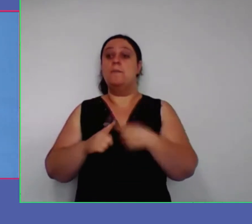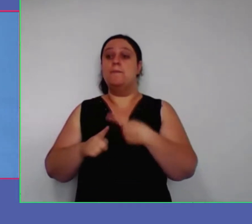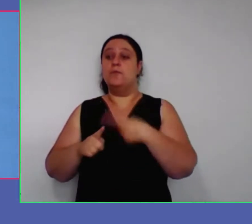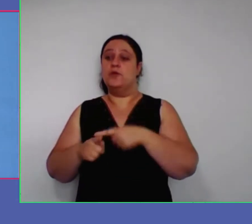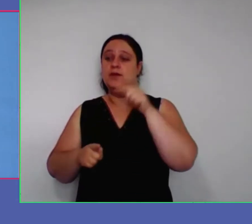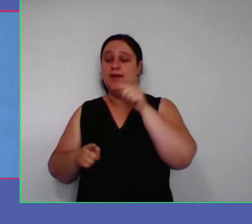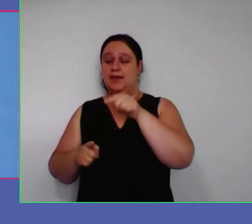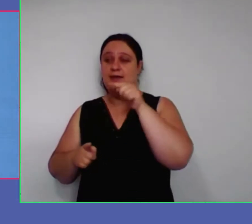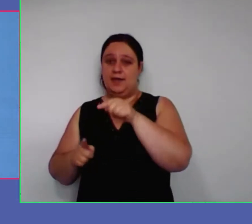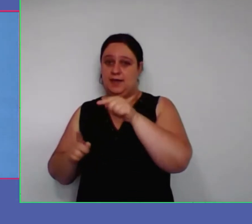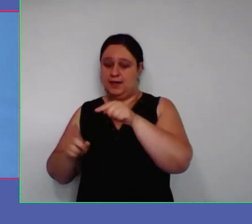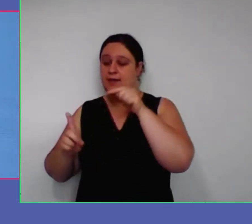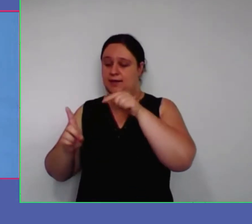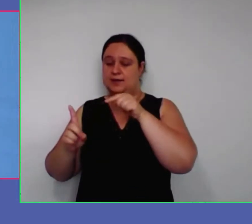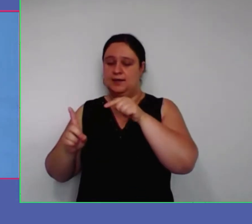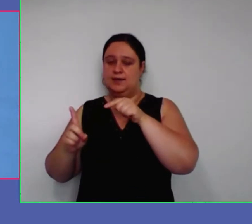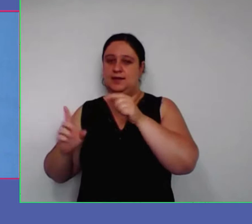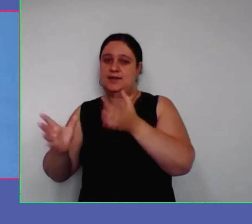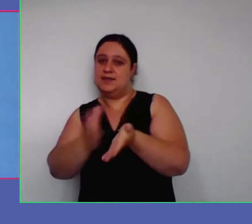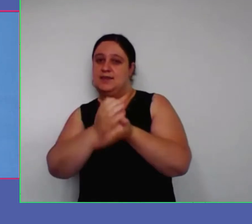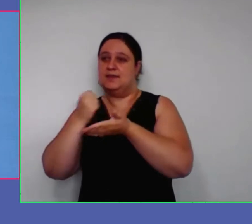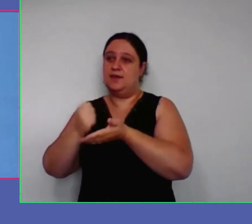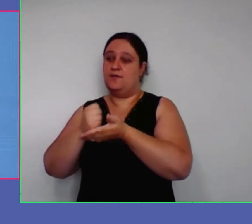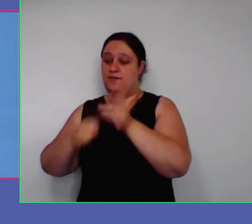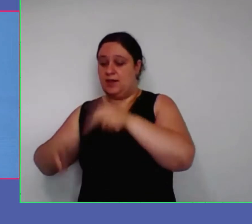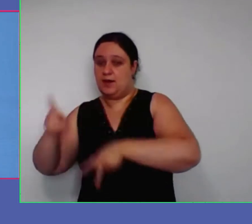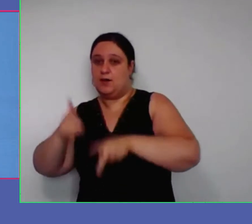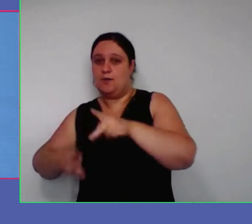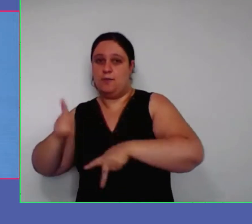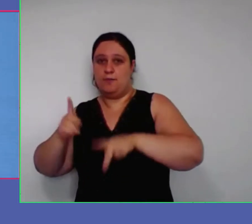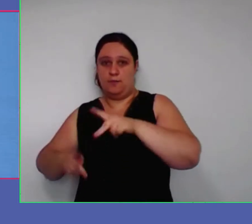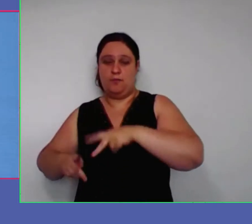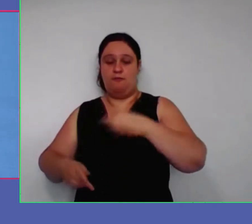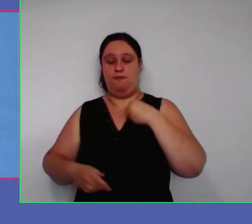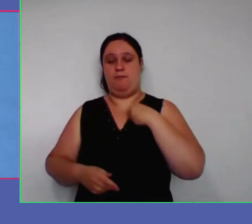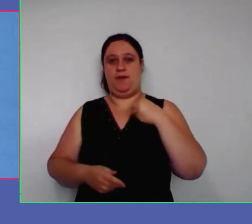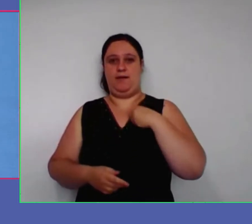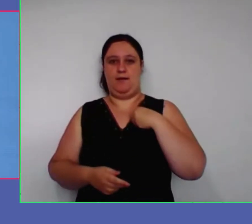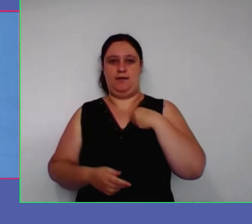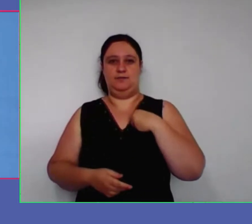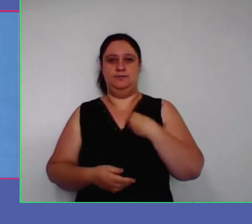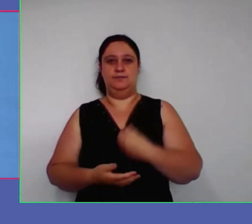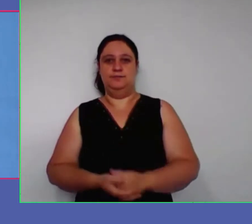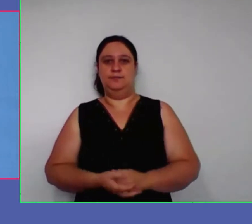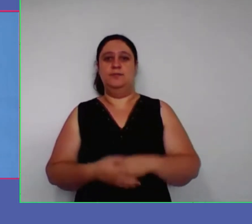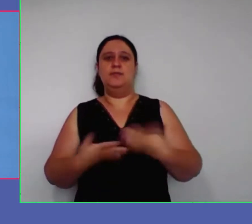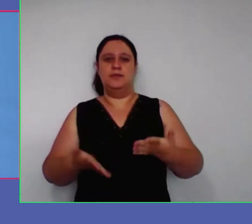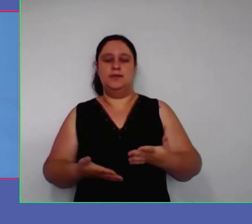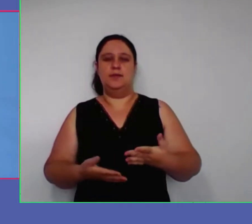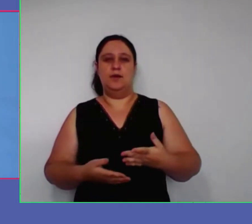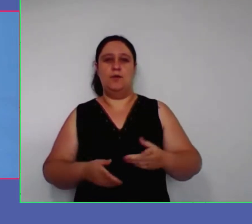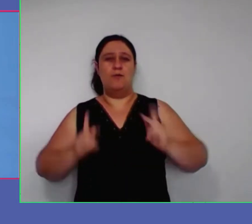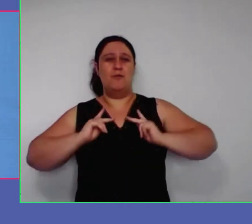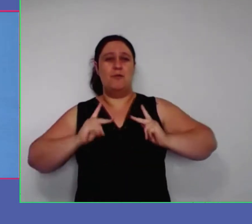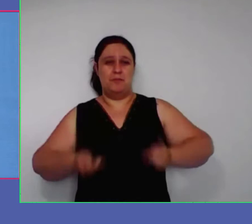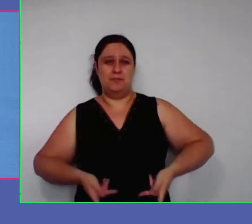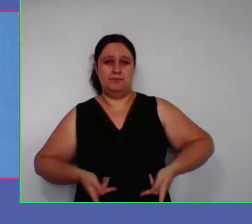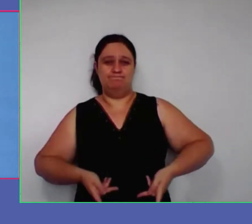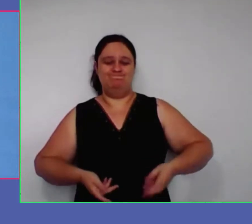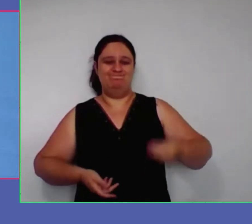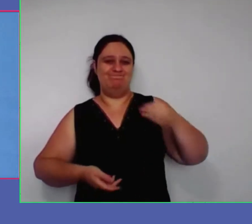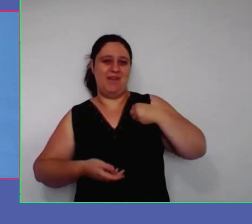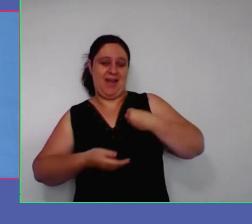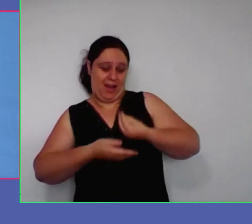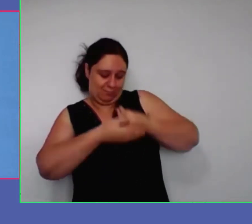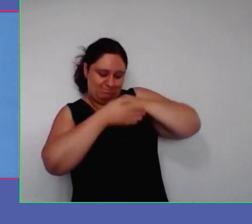povo dos pecados deles. O homem caiu pelo pecado. A origem da queda do homem foi